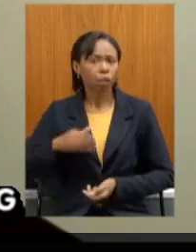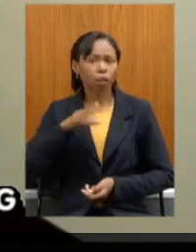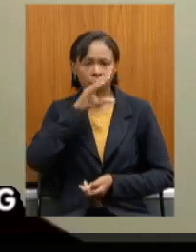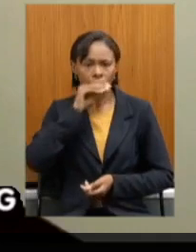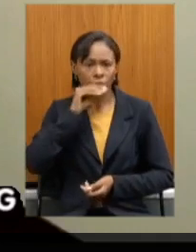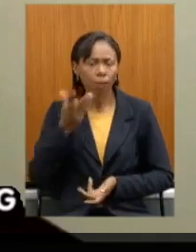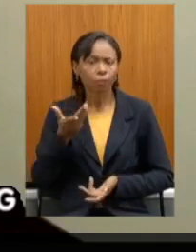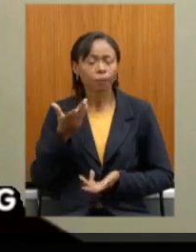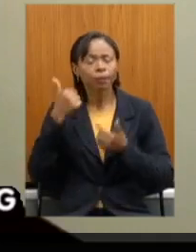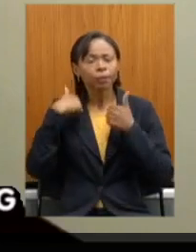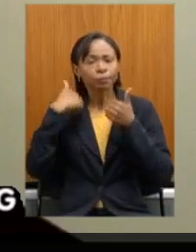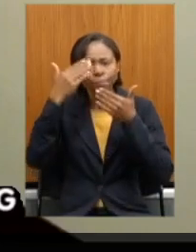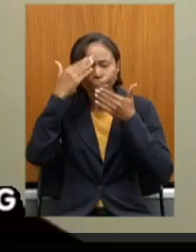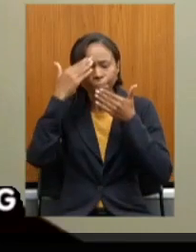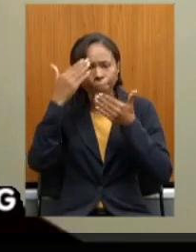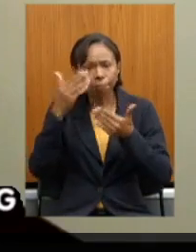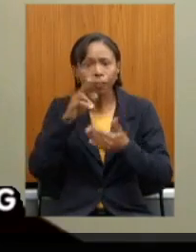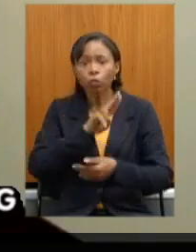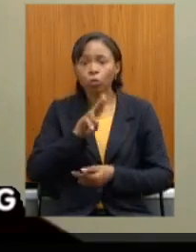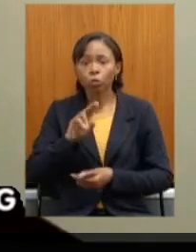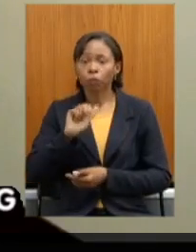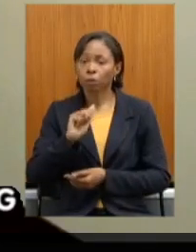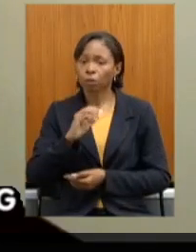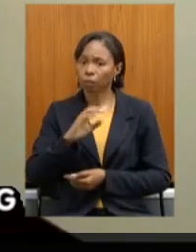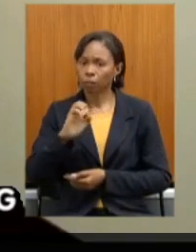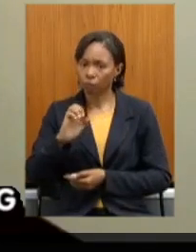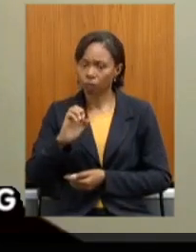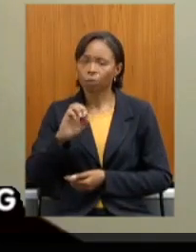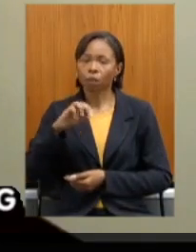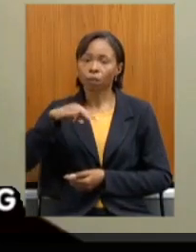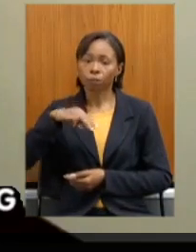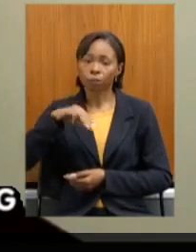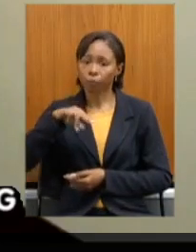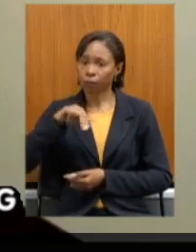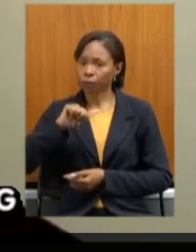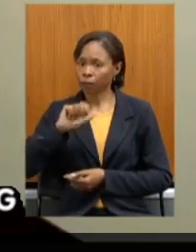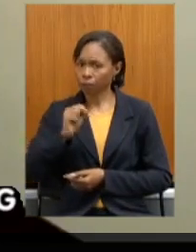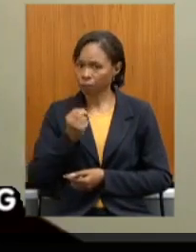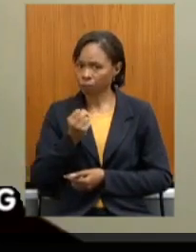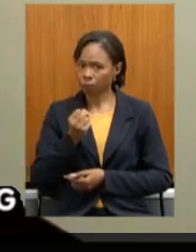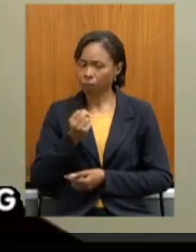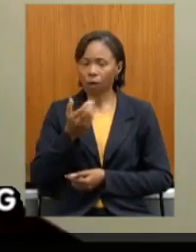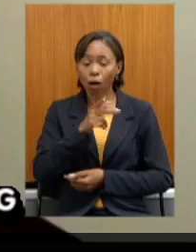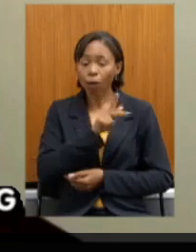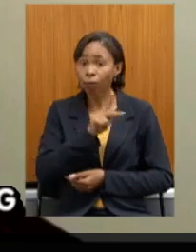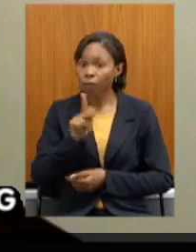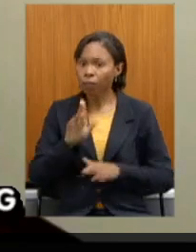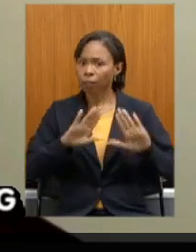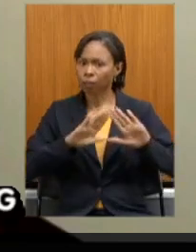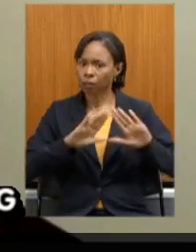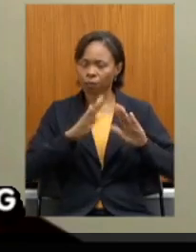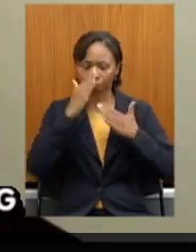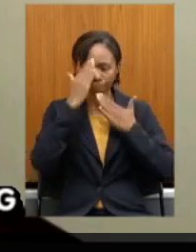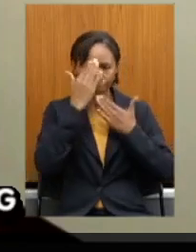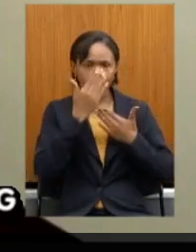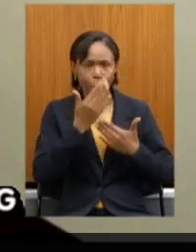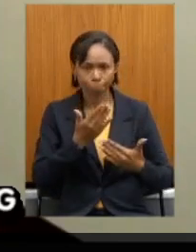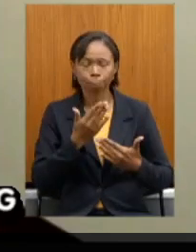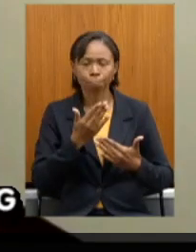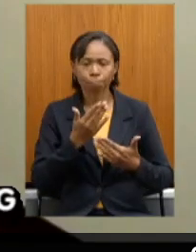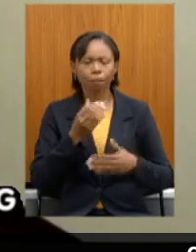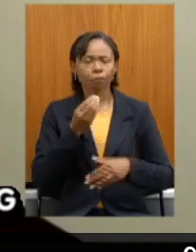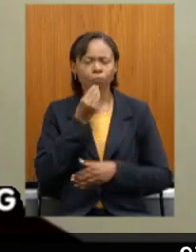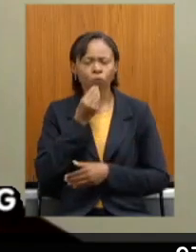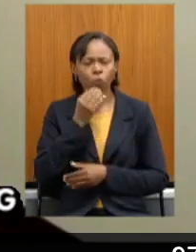Agradeço, em nome da Seminas, ao presidente desta casa, pela oportunidade de expor